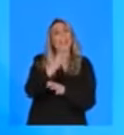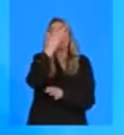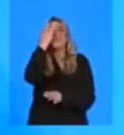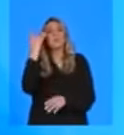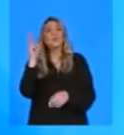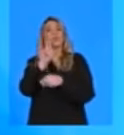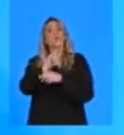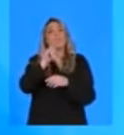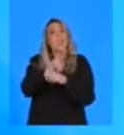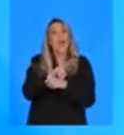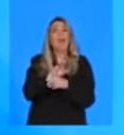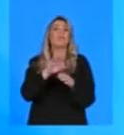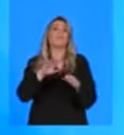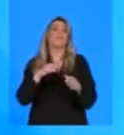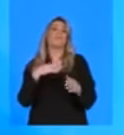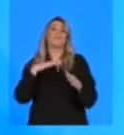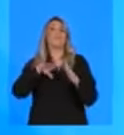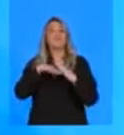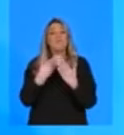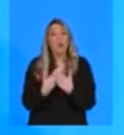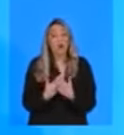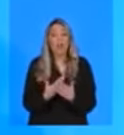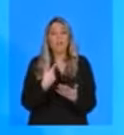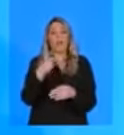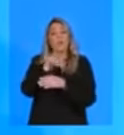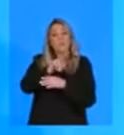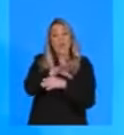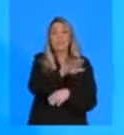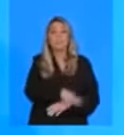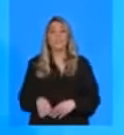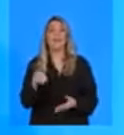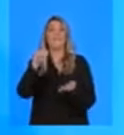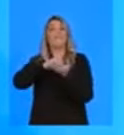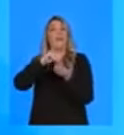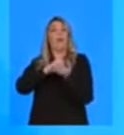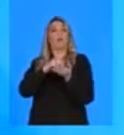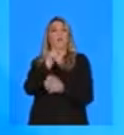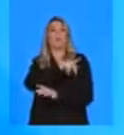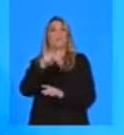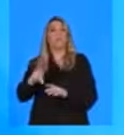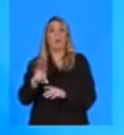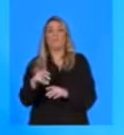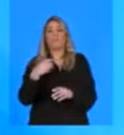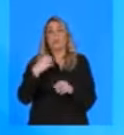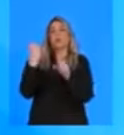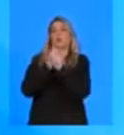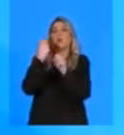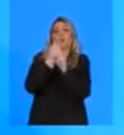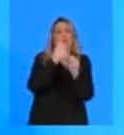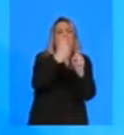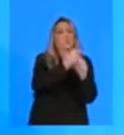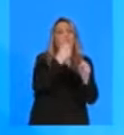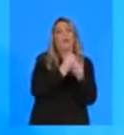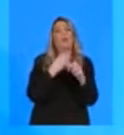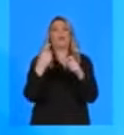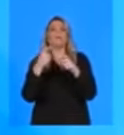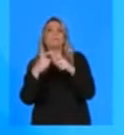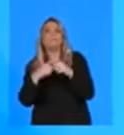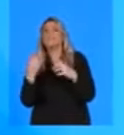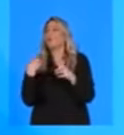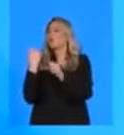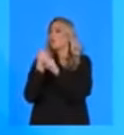cuidar das crianças não adianta faltar professor não adianta a gente fazer fábrica de escola e fábrica de Clínica da Família quando não tem médico não tem